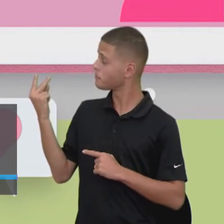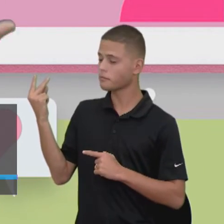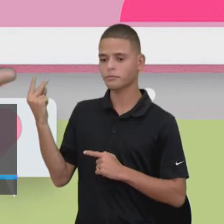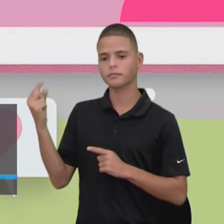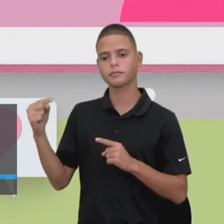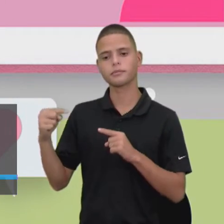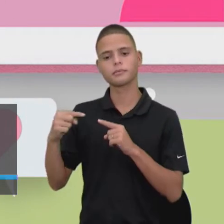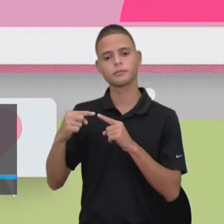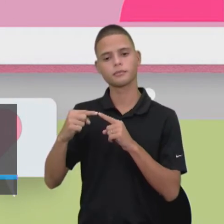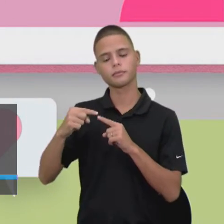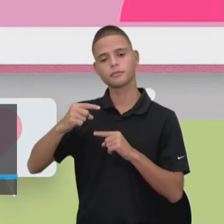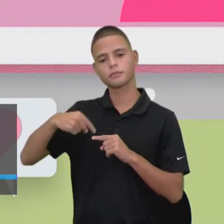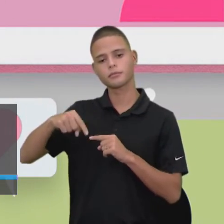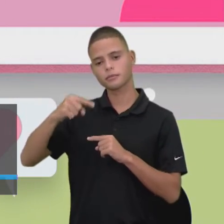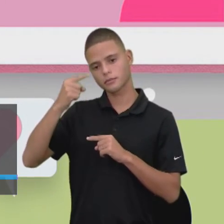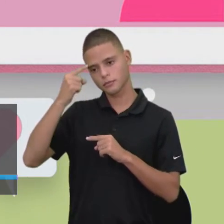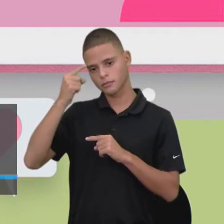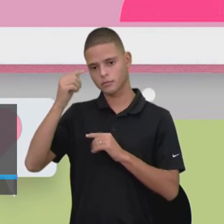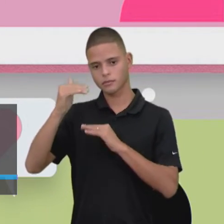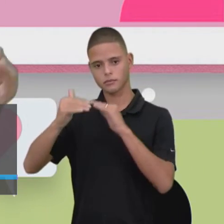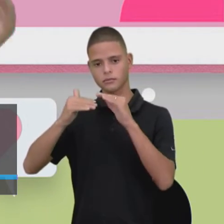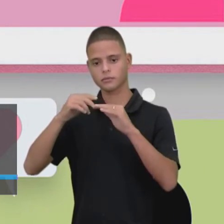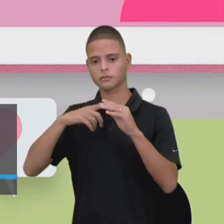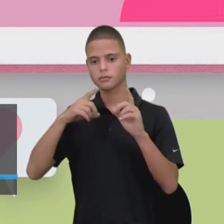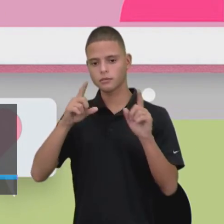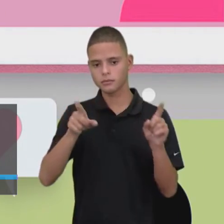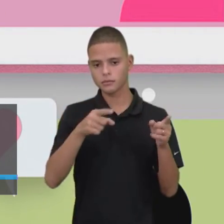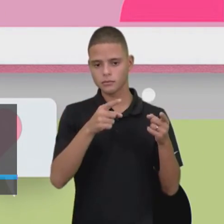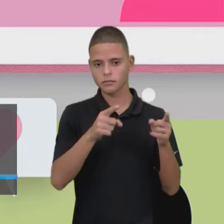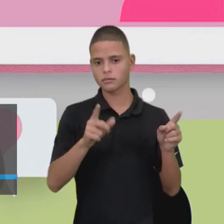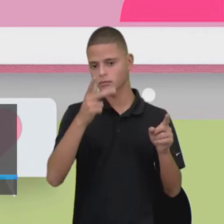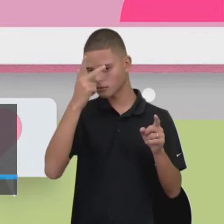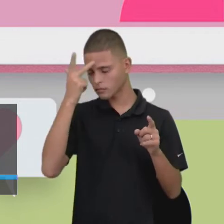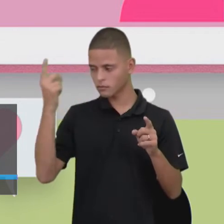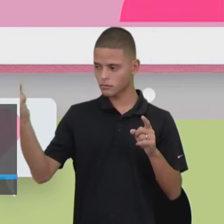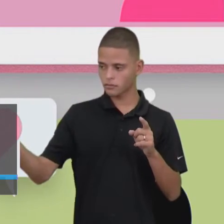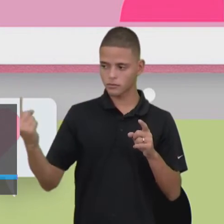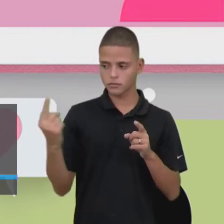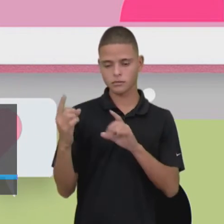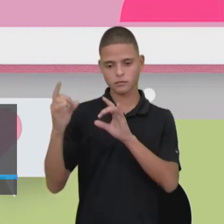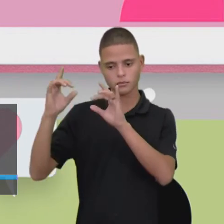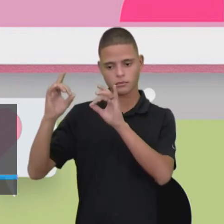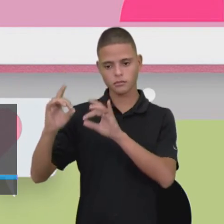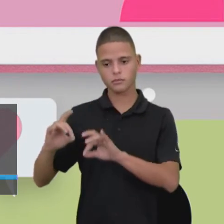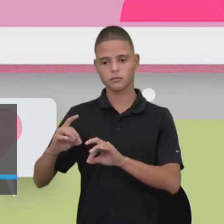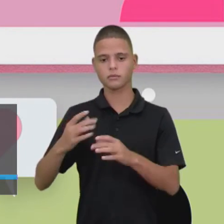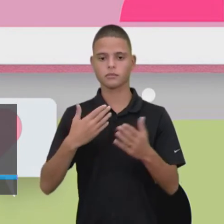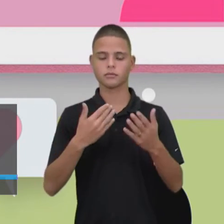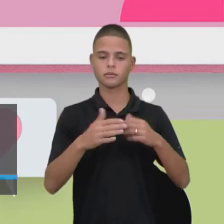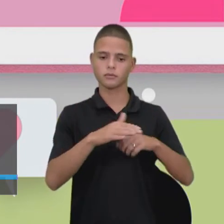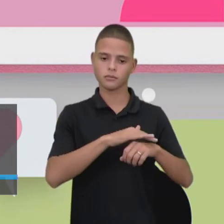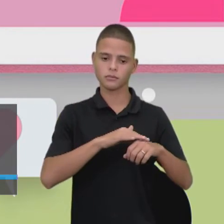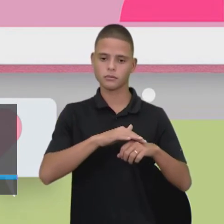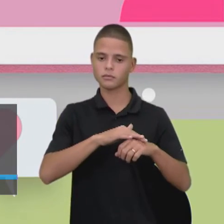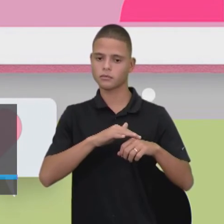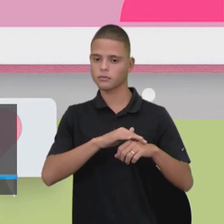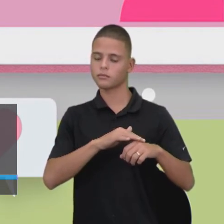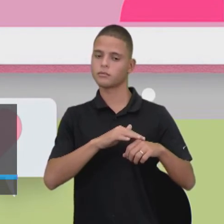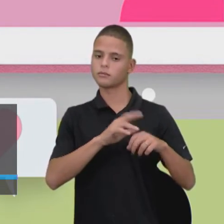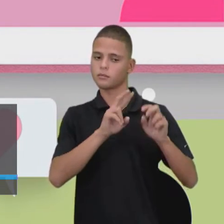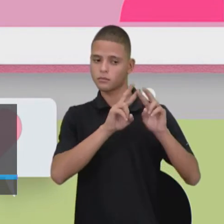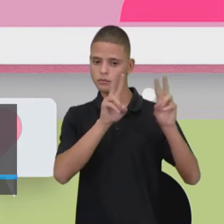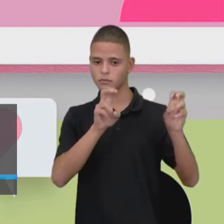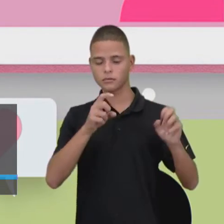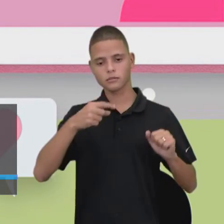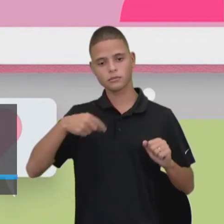desenvolvendo, pensando, traz uma música, traz uma pessoa, um especialista que vai falar sobre aquele determinado assunto, para